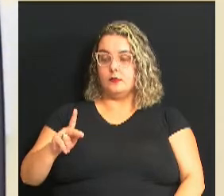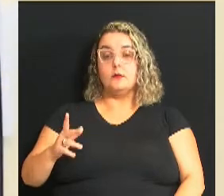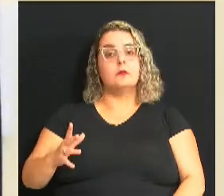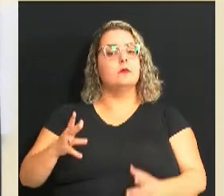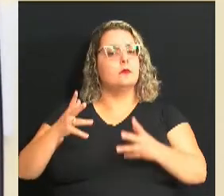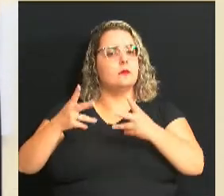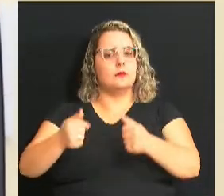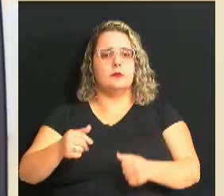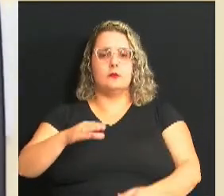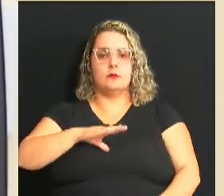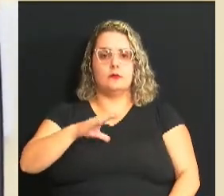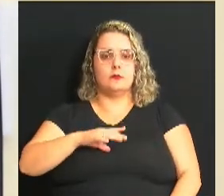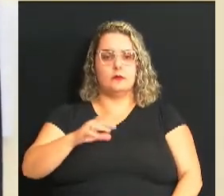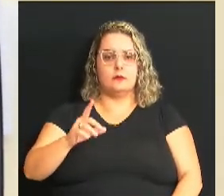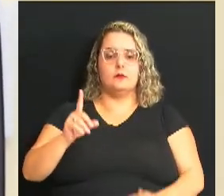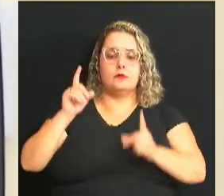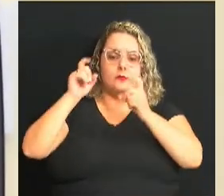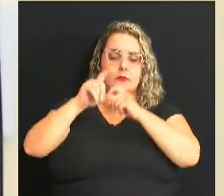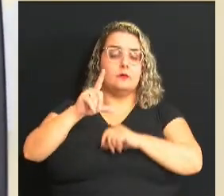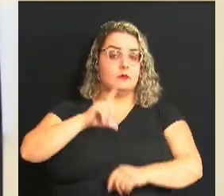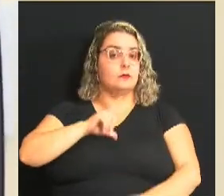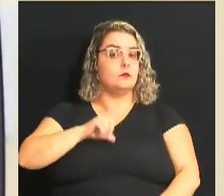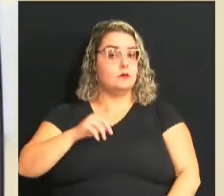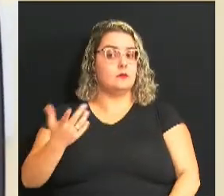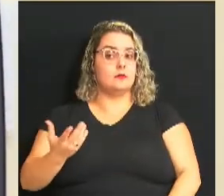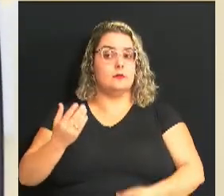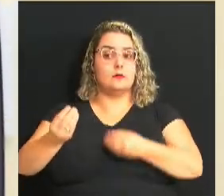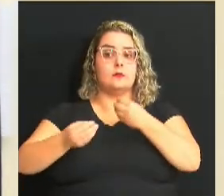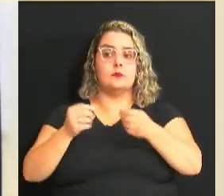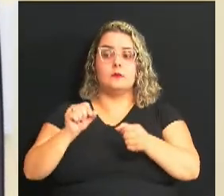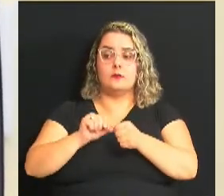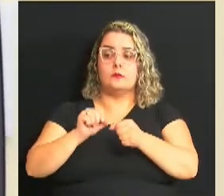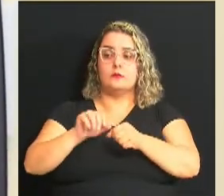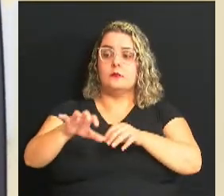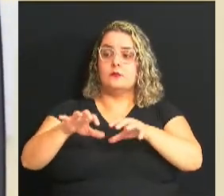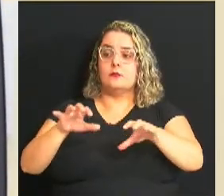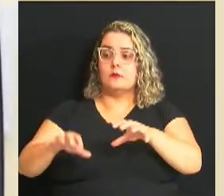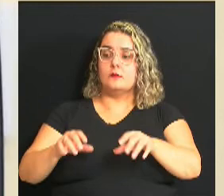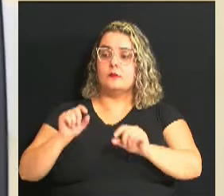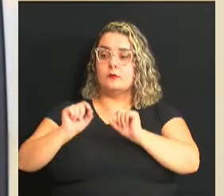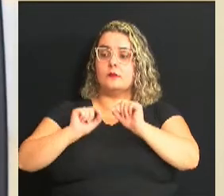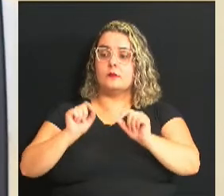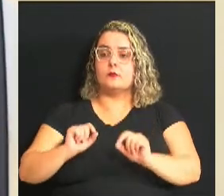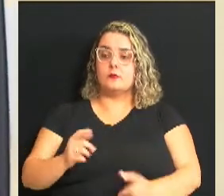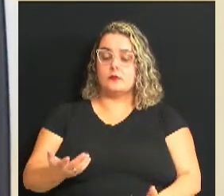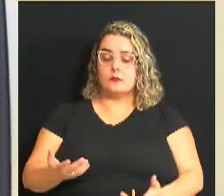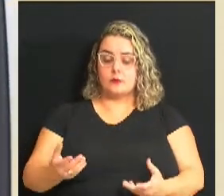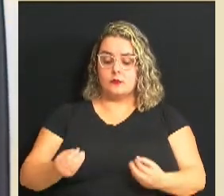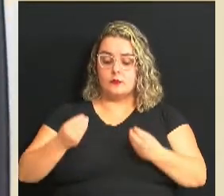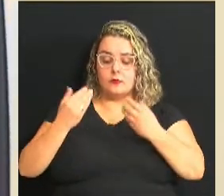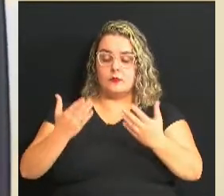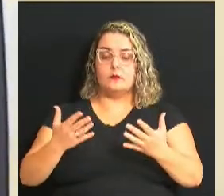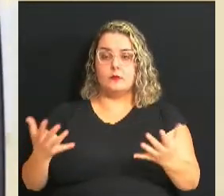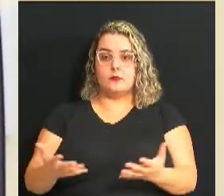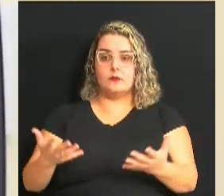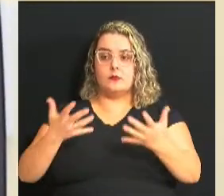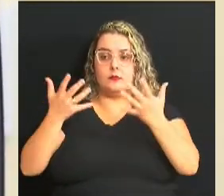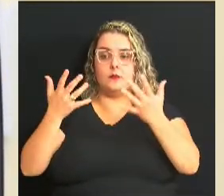tiveram, como fazer o mapeamento do que seria, então, entregue em incentivos,